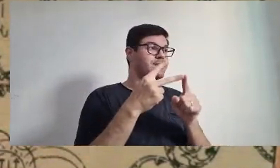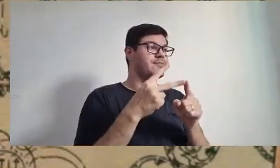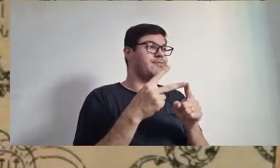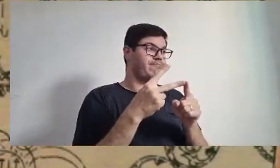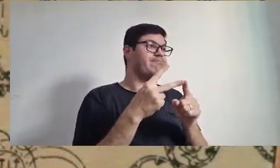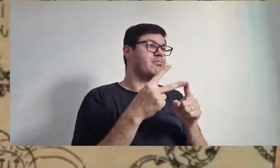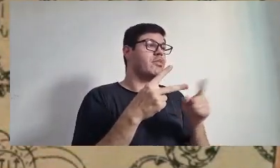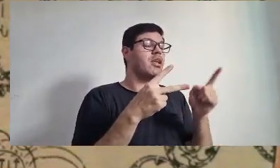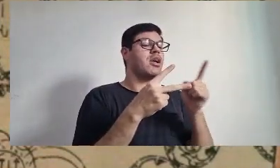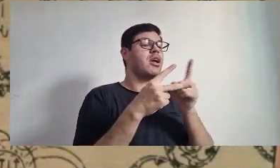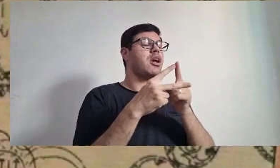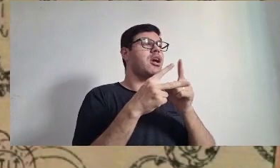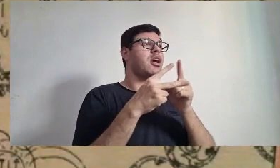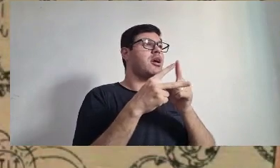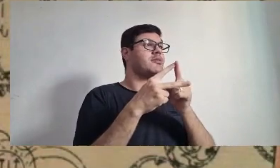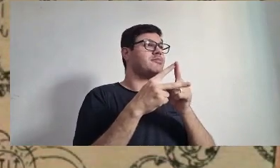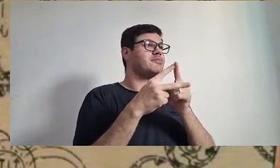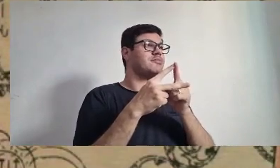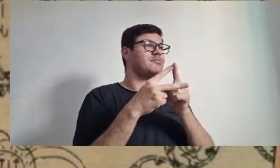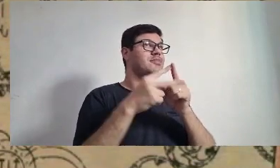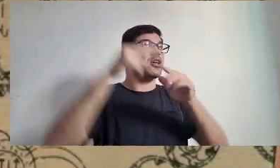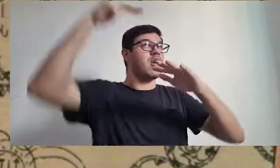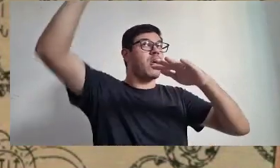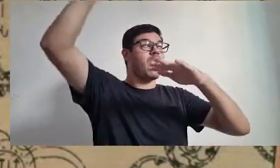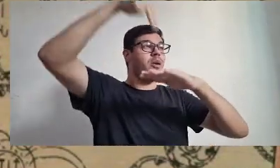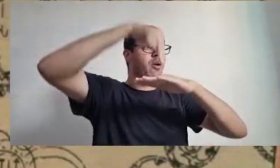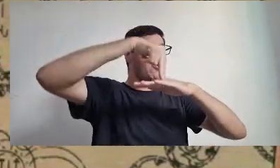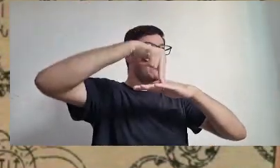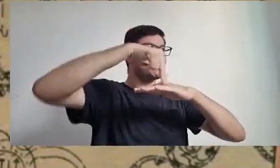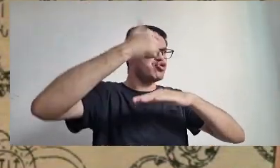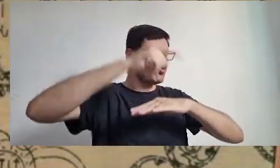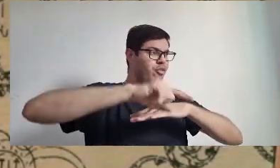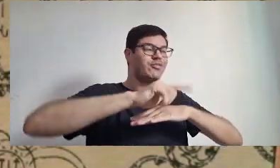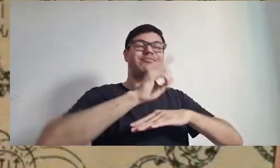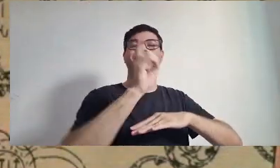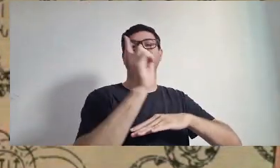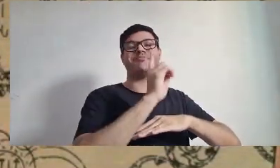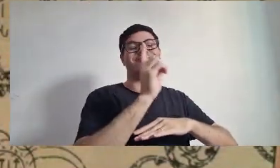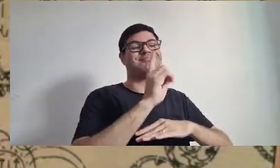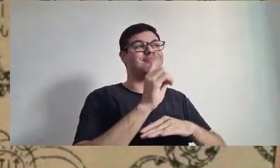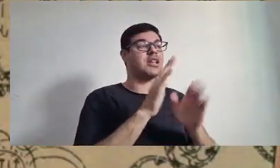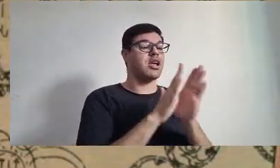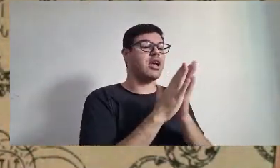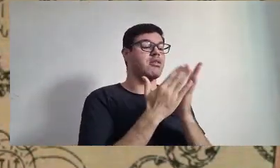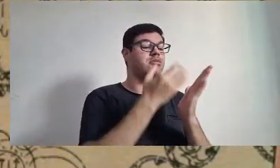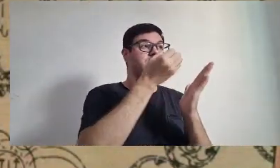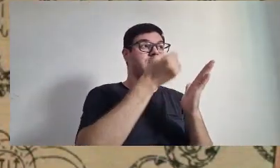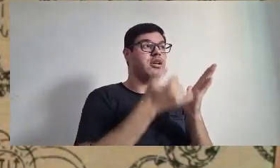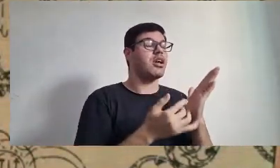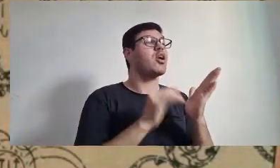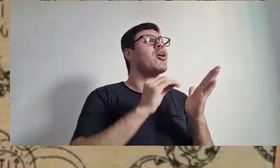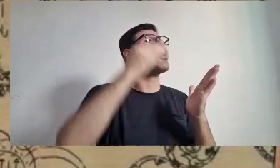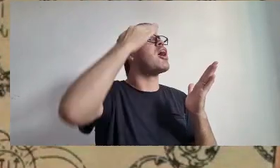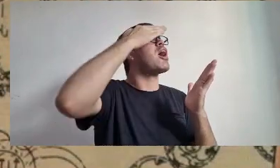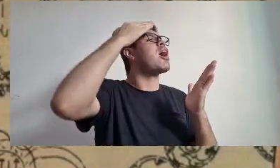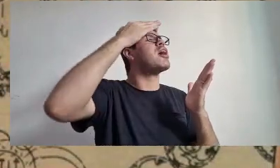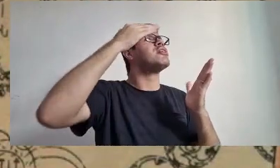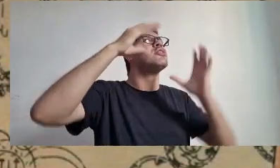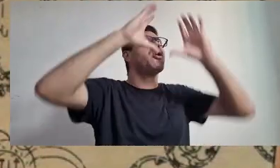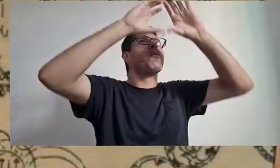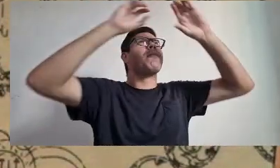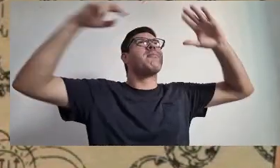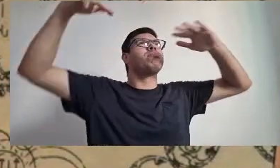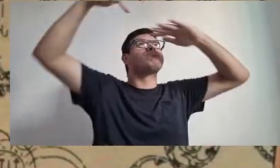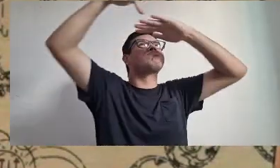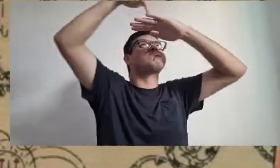primeira, ele não porá os seus pés na terra. A Bíblia nos diz, pelas palavras do apóstolo São Paulo, que ficará nos ares, os